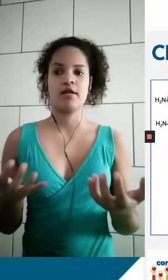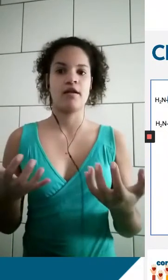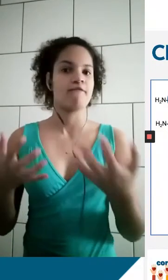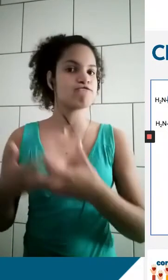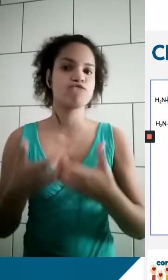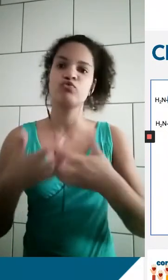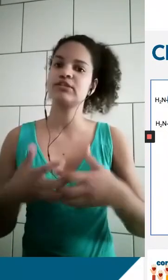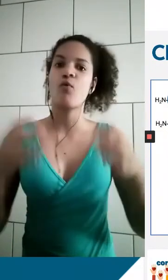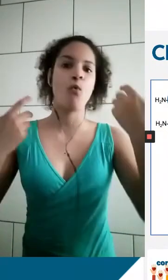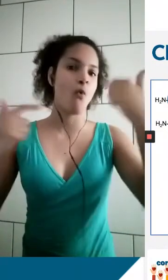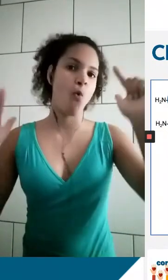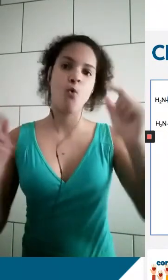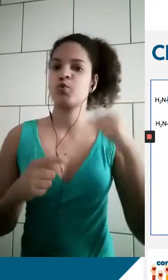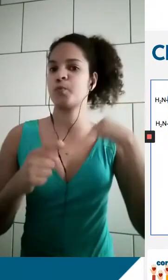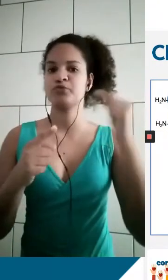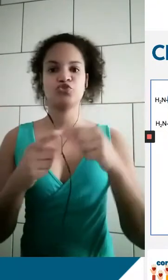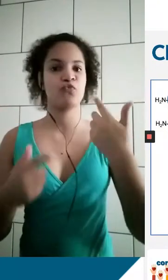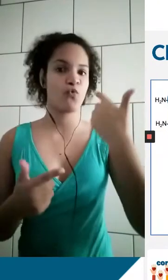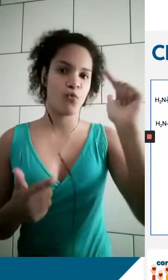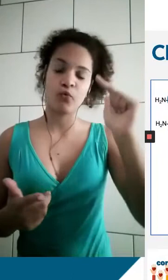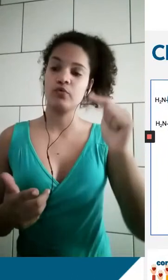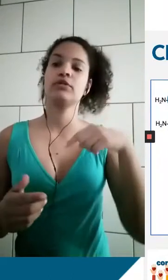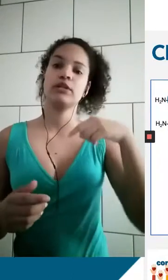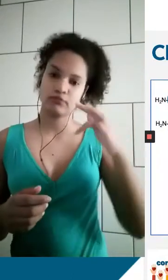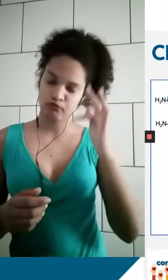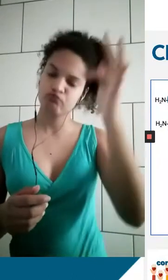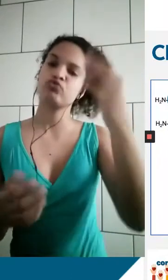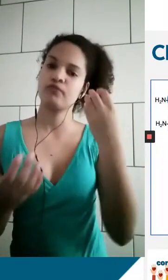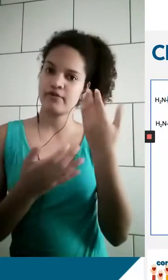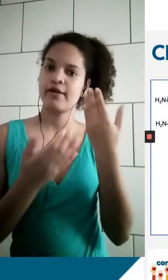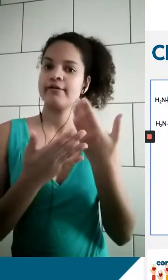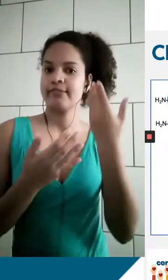aula, que vai ser sobre enzimas, que vai ser um estudo, um vídeo